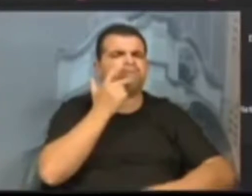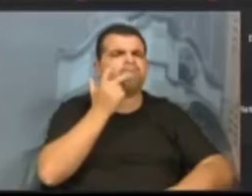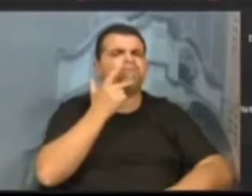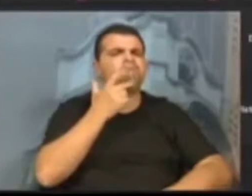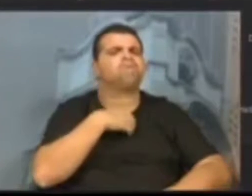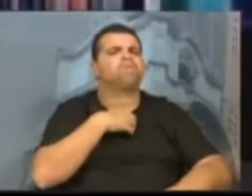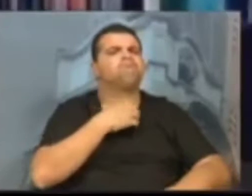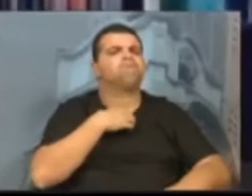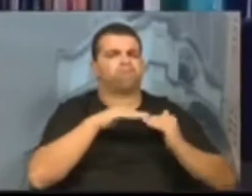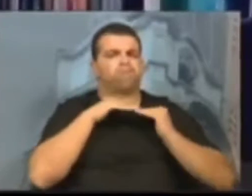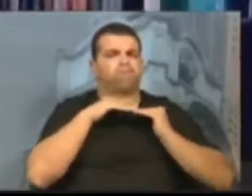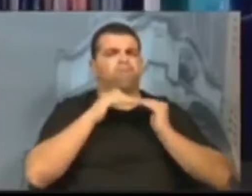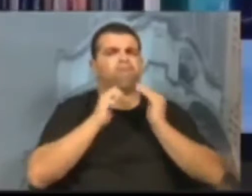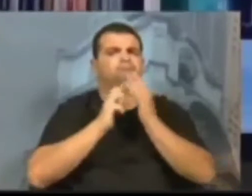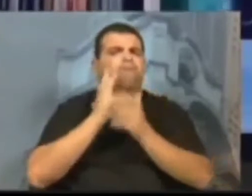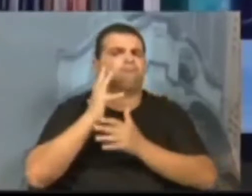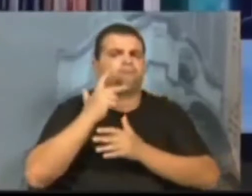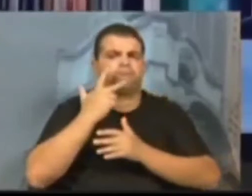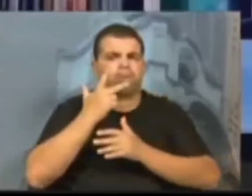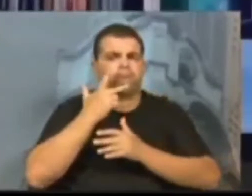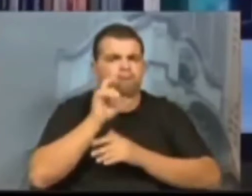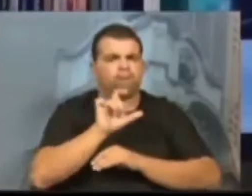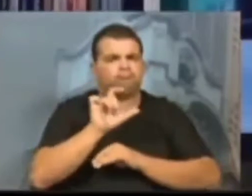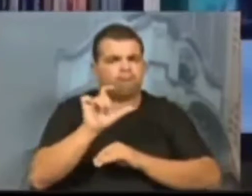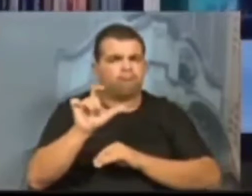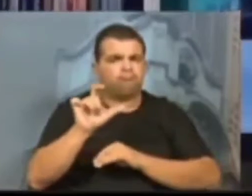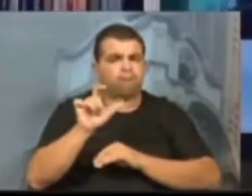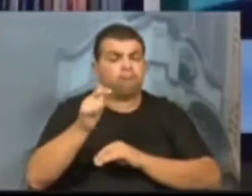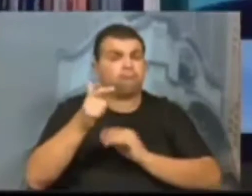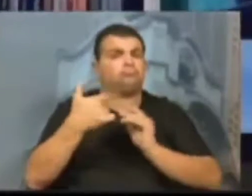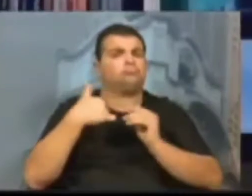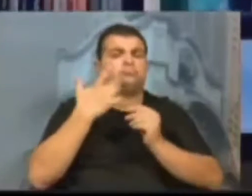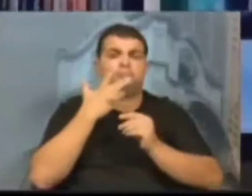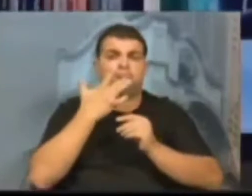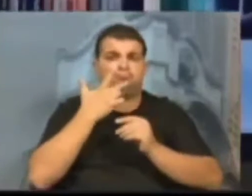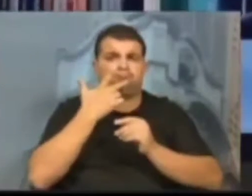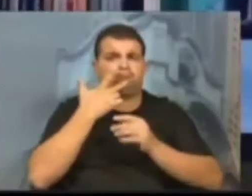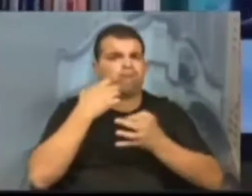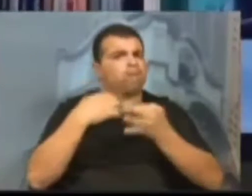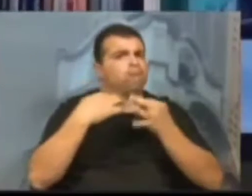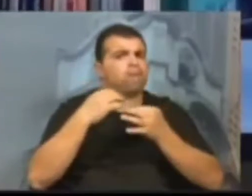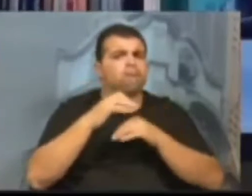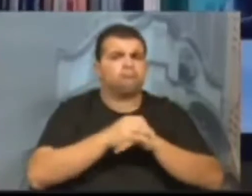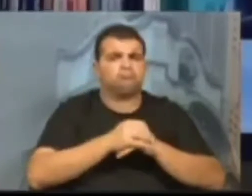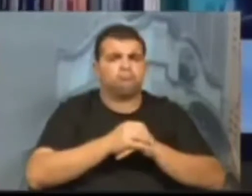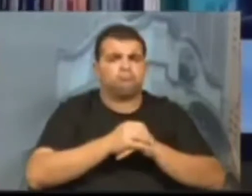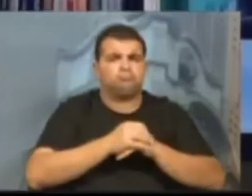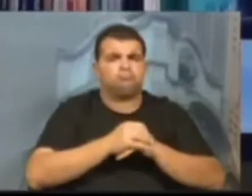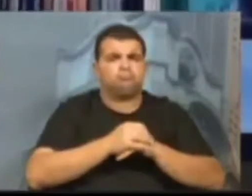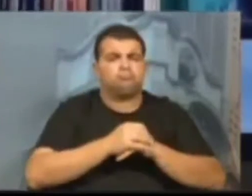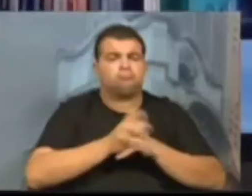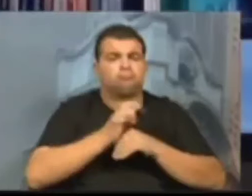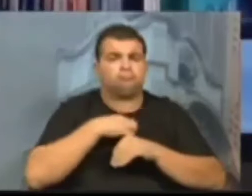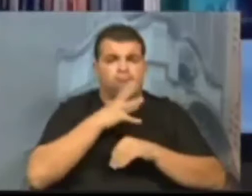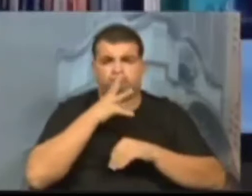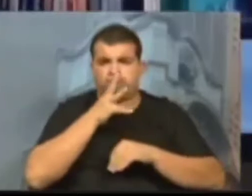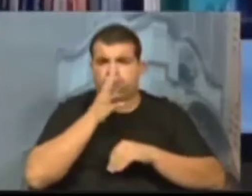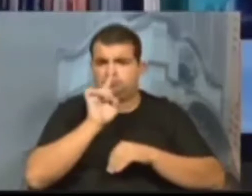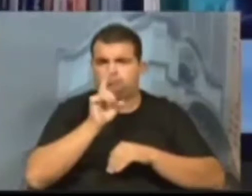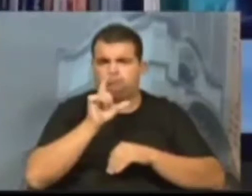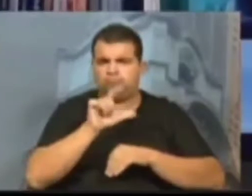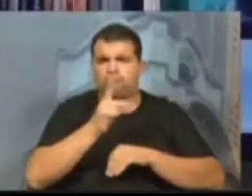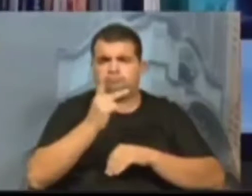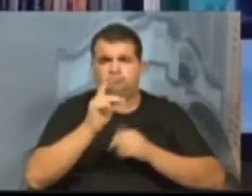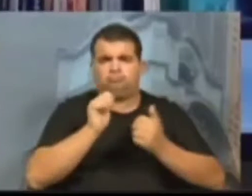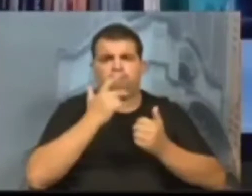sente ofendida várias e várias vezes com uma palavra, não nos cabe como brancos ficar julgando isso. Mas eu não me impressiono vindo da